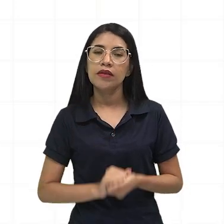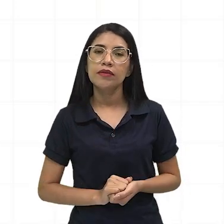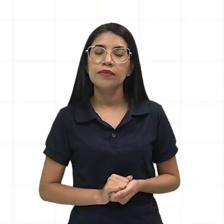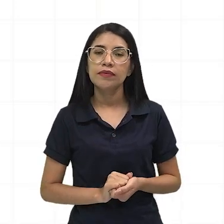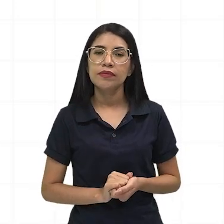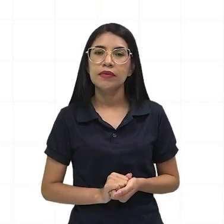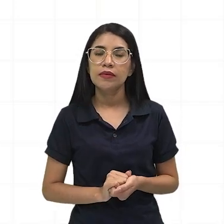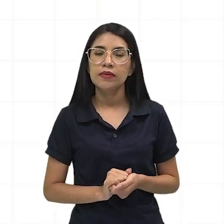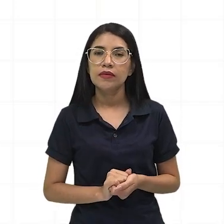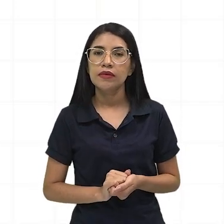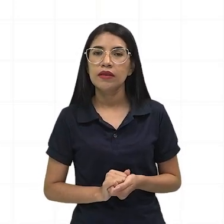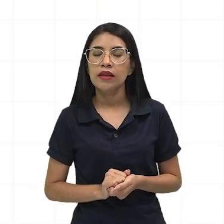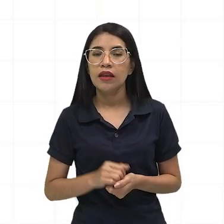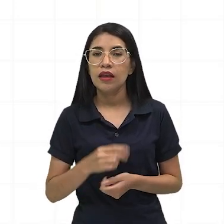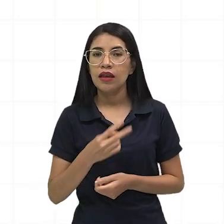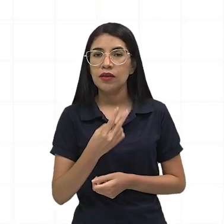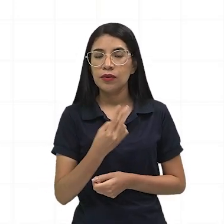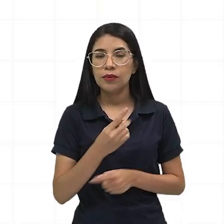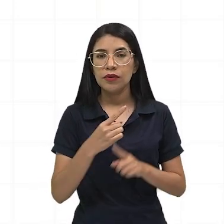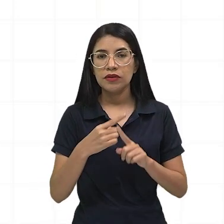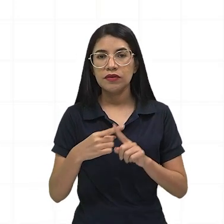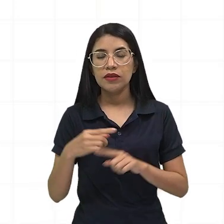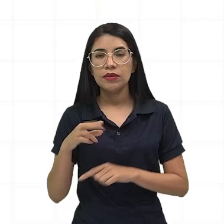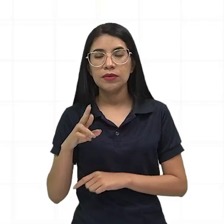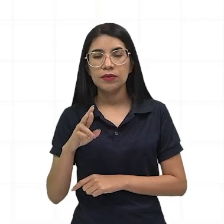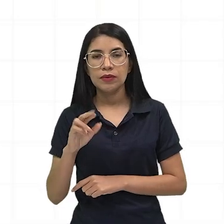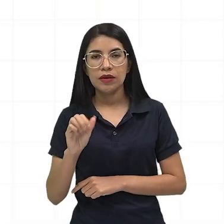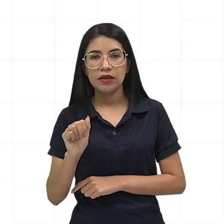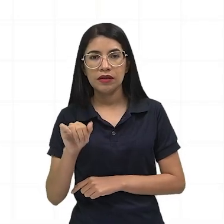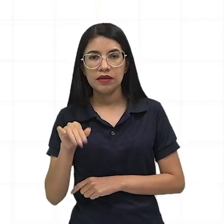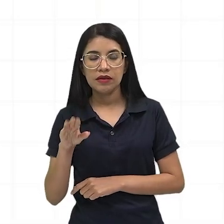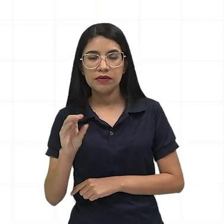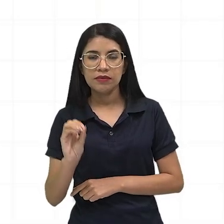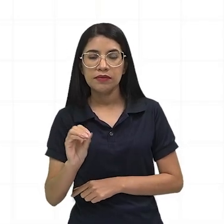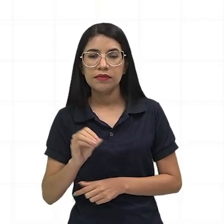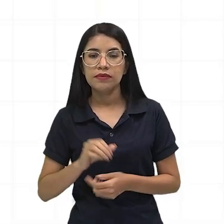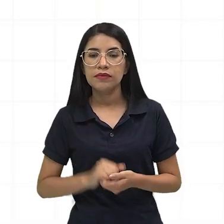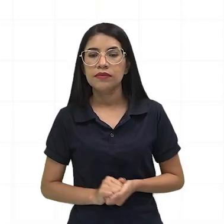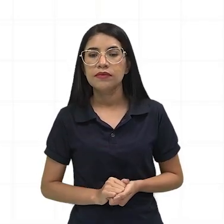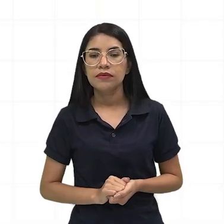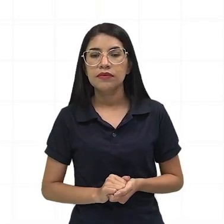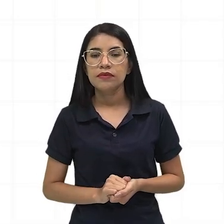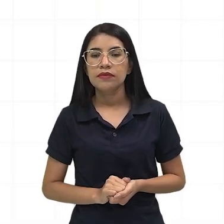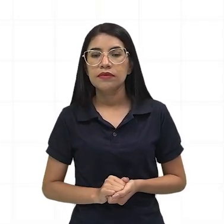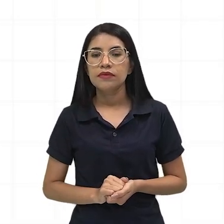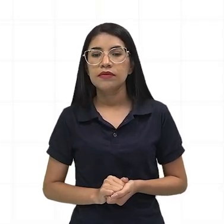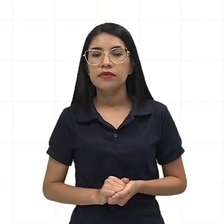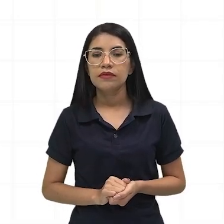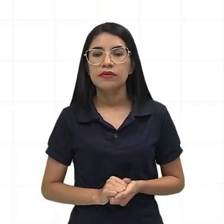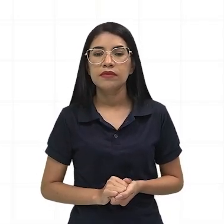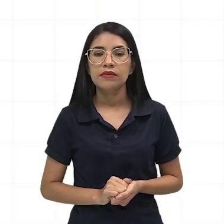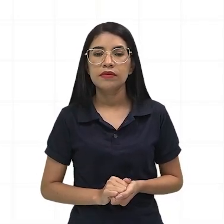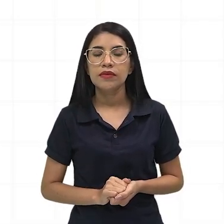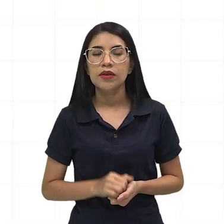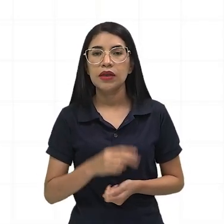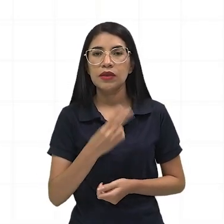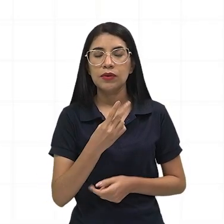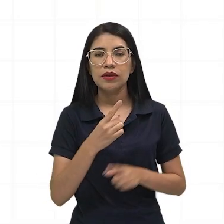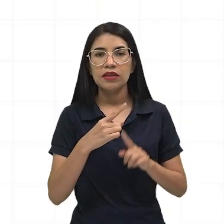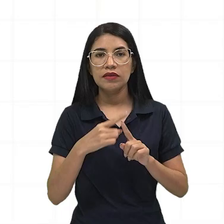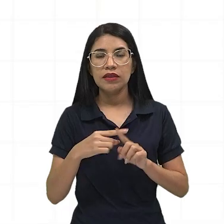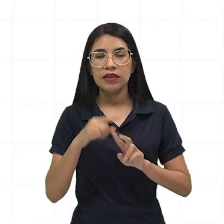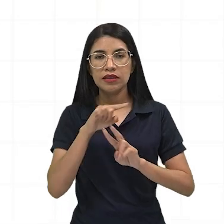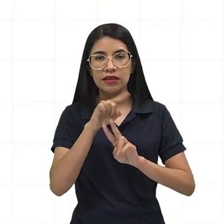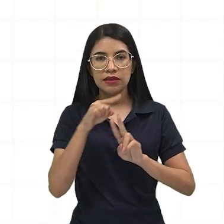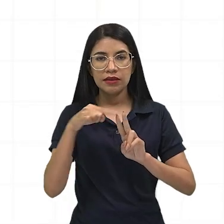vezes o raio, isso daqui, olha, é medido 2 vezes π vezes r.